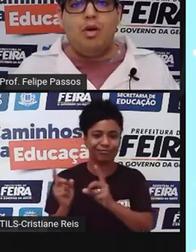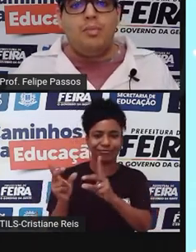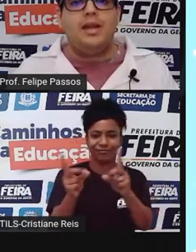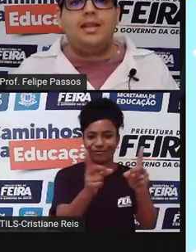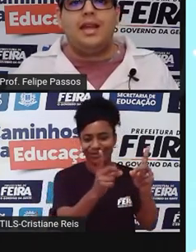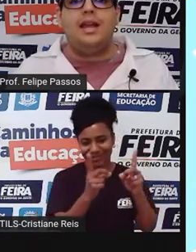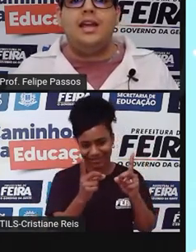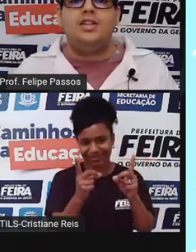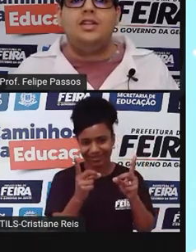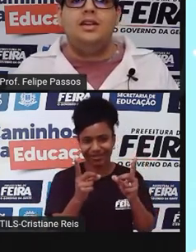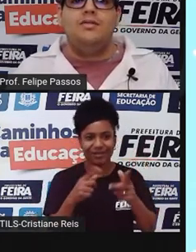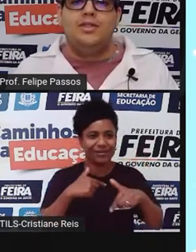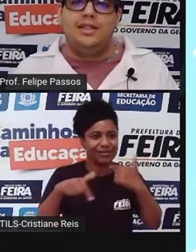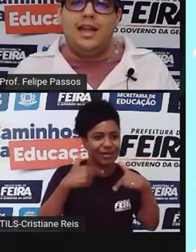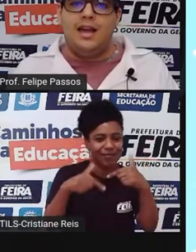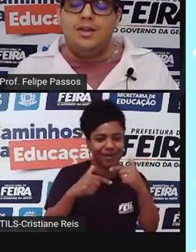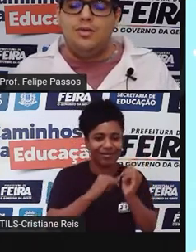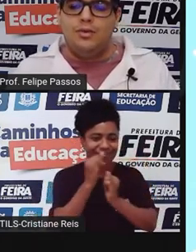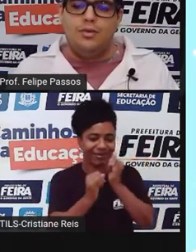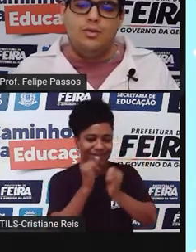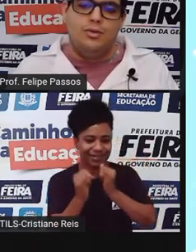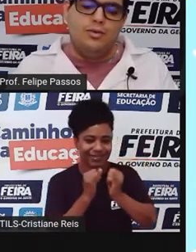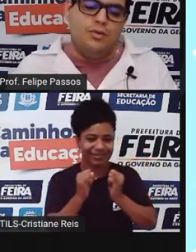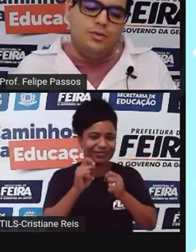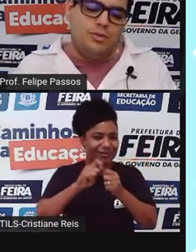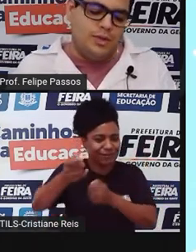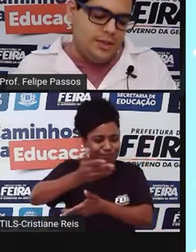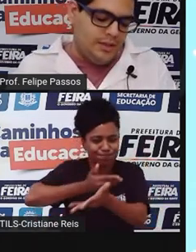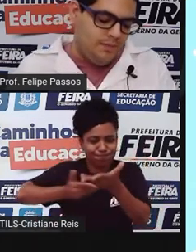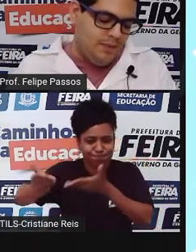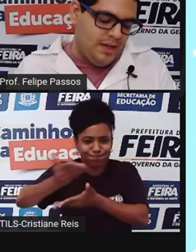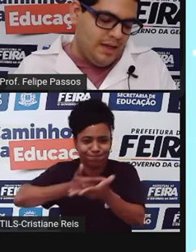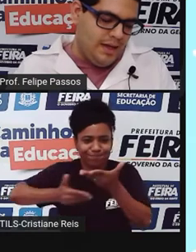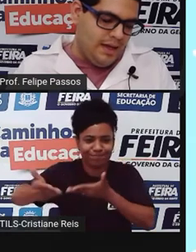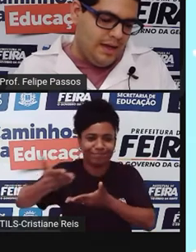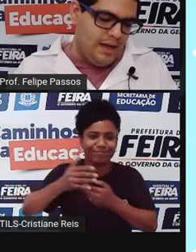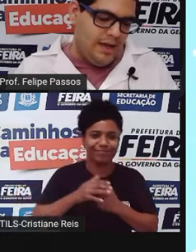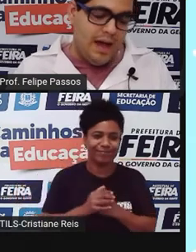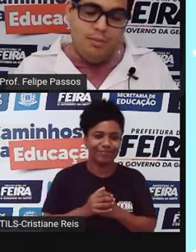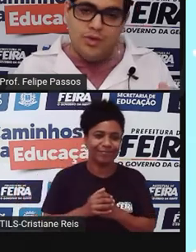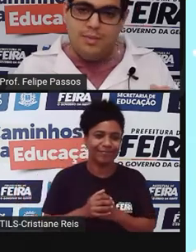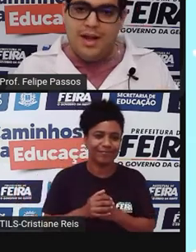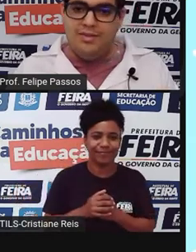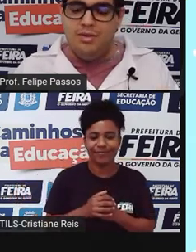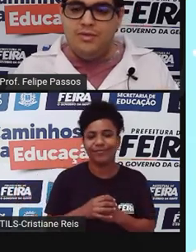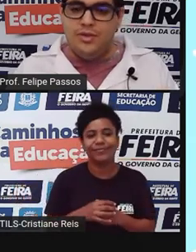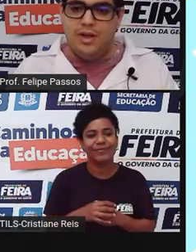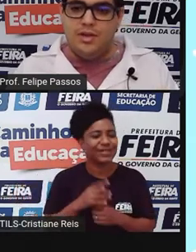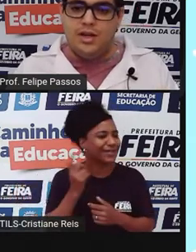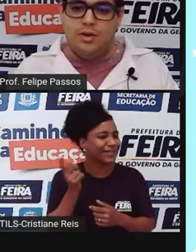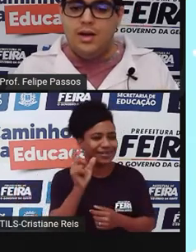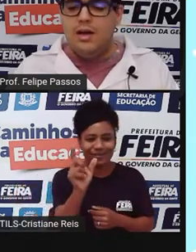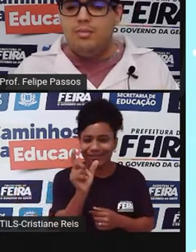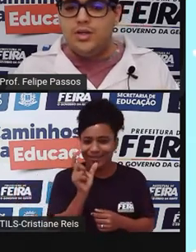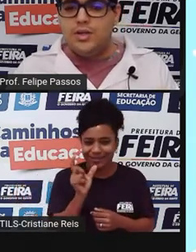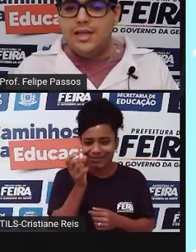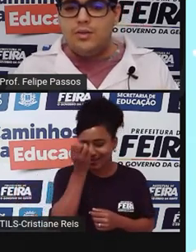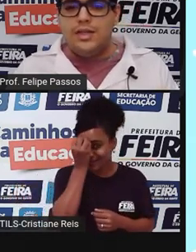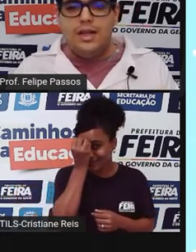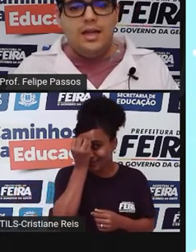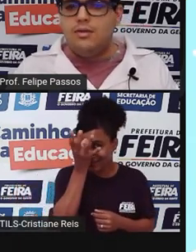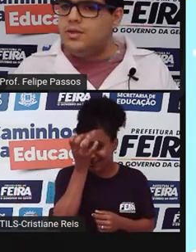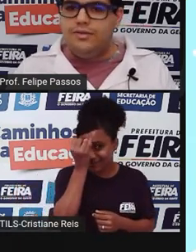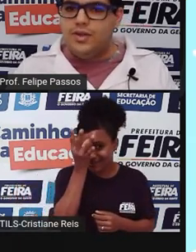é na própria internet. Você tem aí Ai, meu Deus, a palavra me fugiu na mente agora.